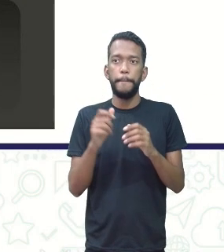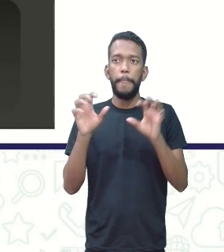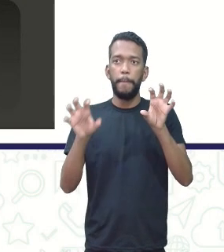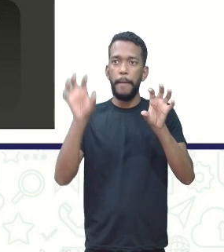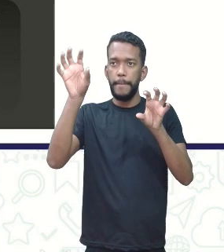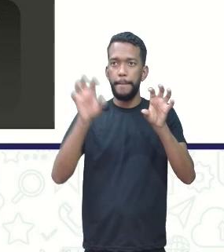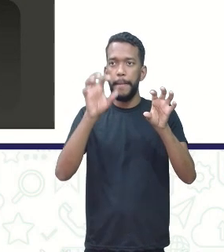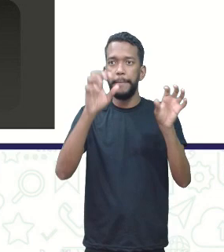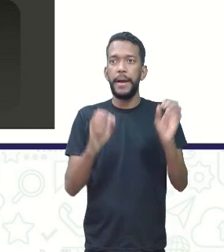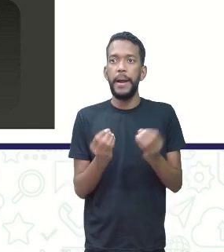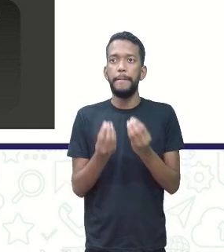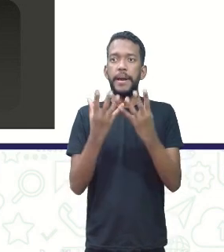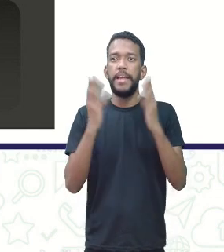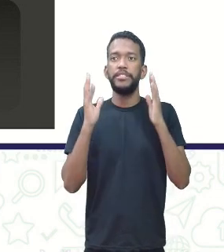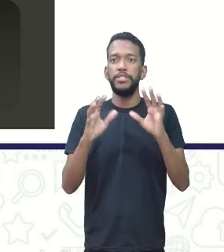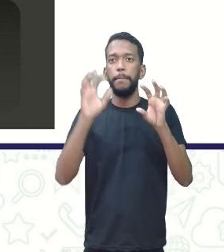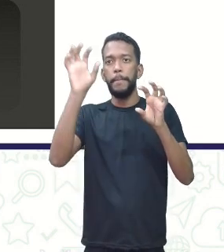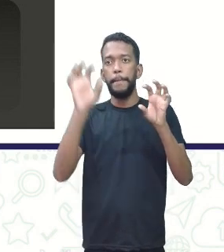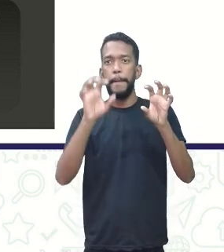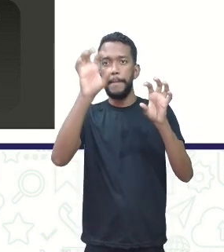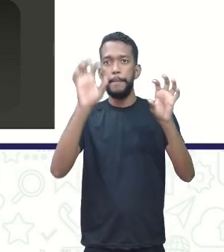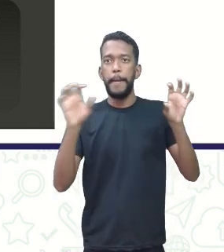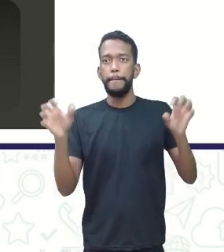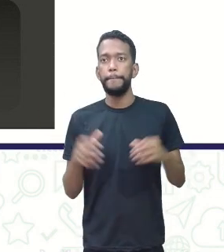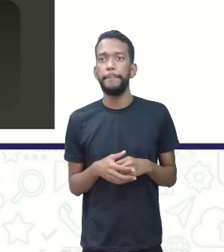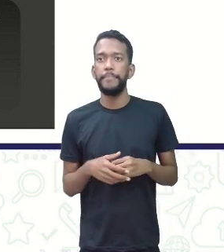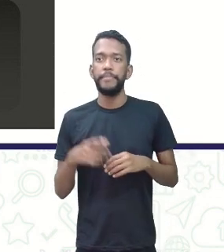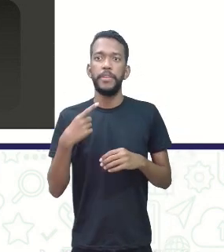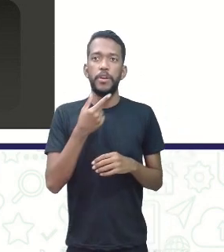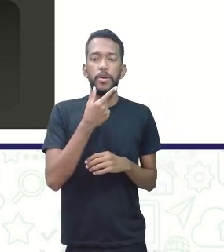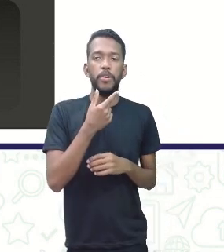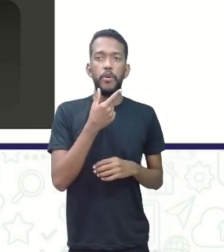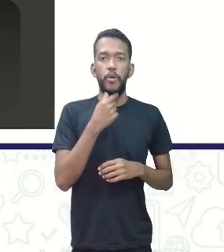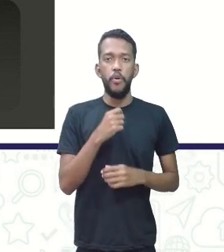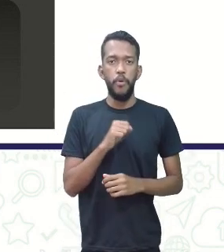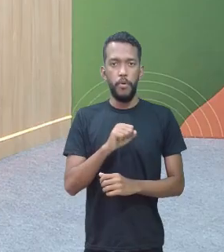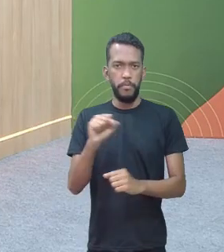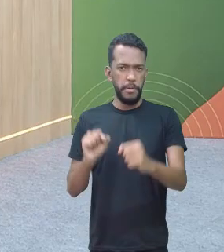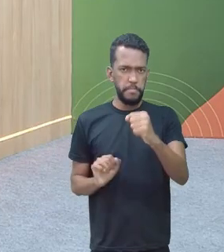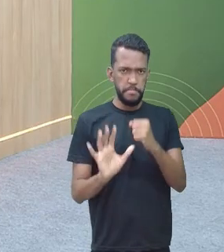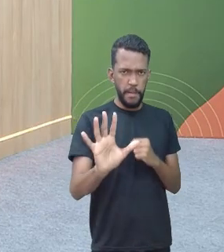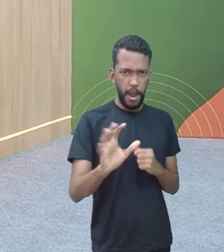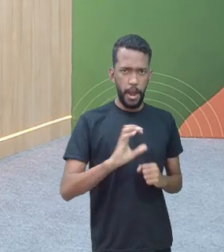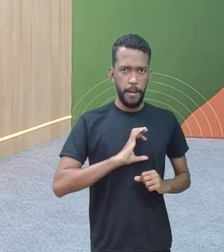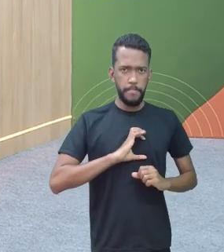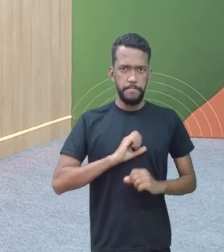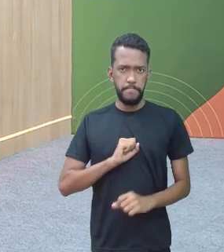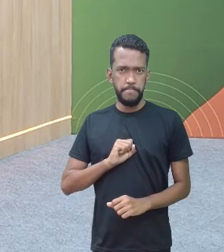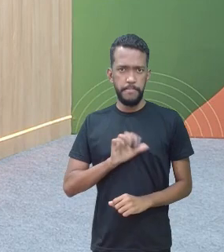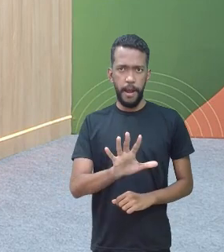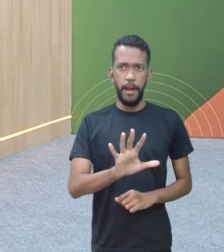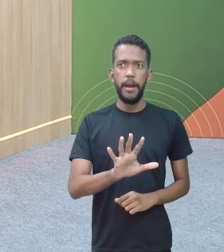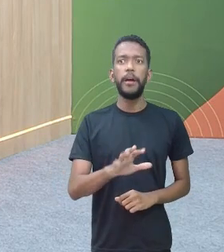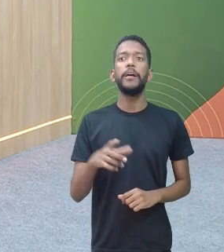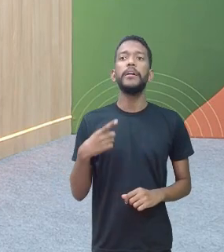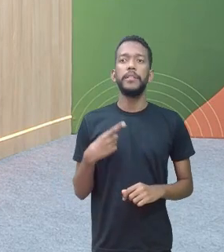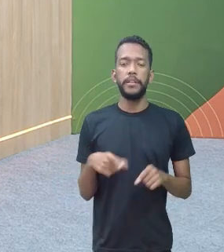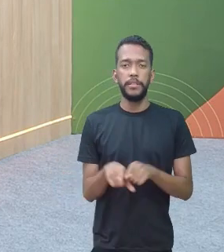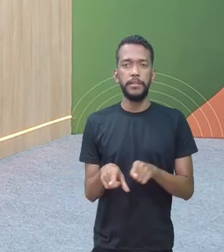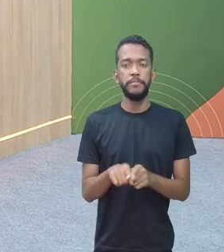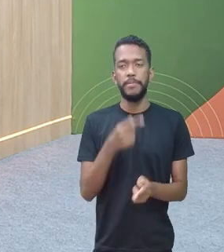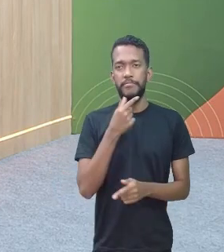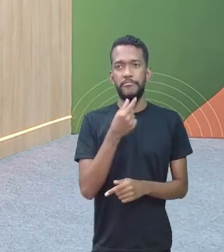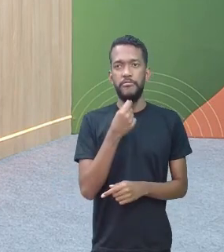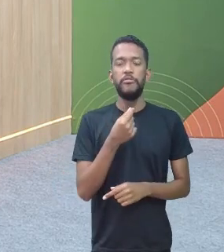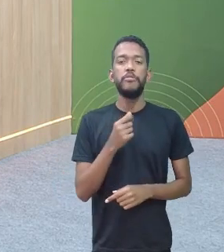icônicos aparecem. Então, se a gente começa aqui com o Homem de Ferro, olha aí a linha amarelinha, são todas as aparições que ele teve,